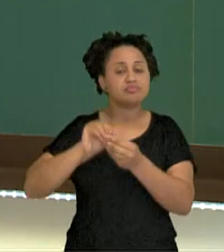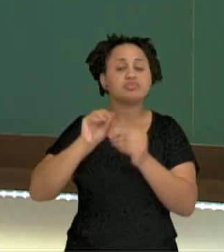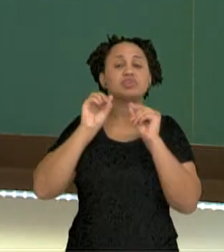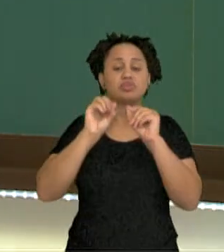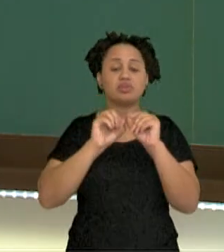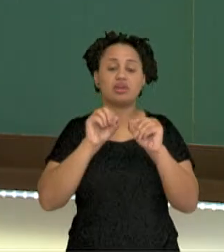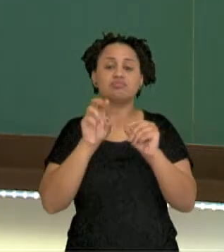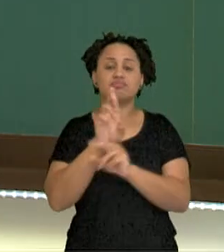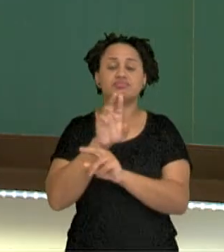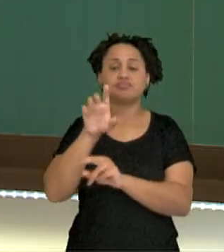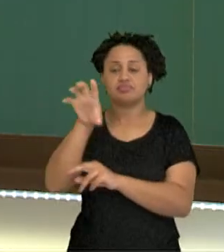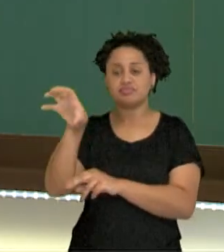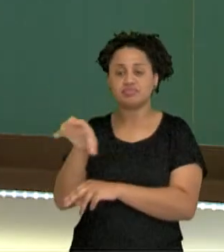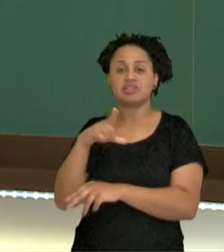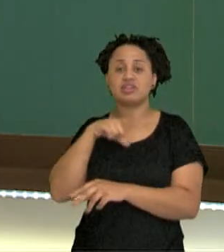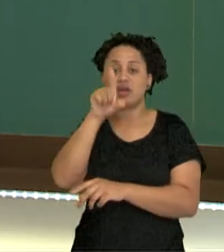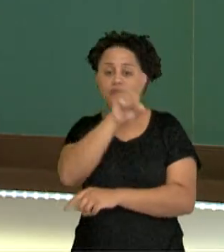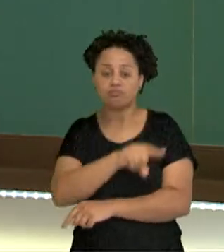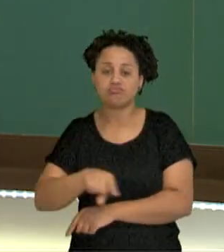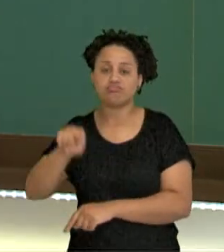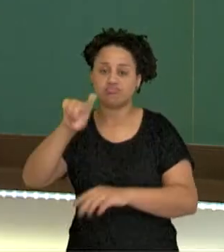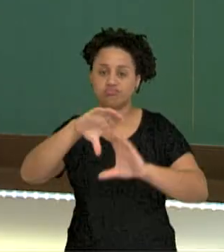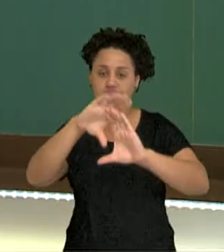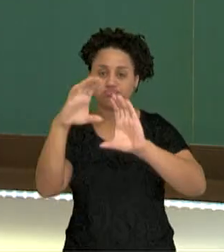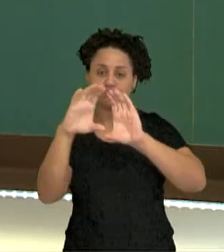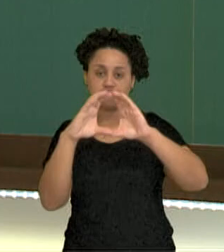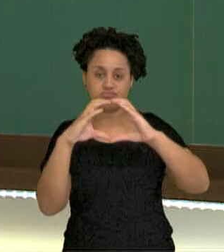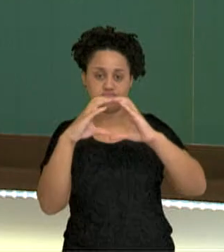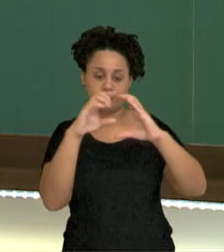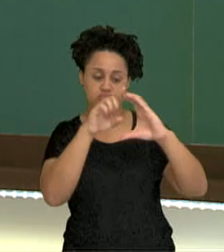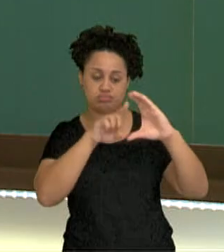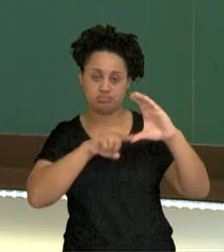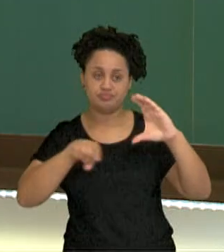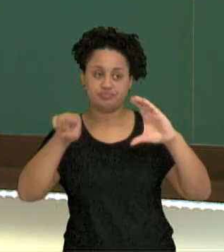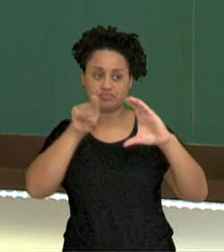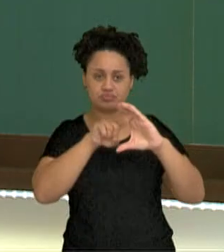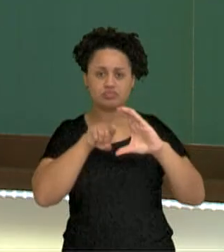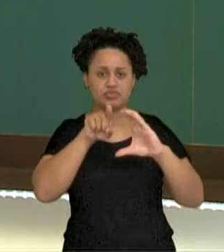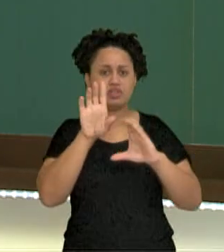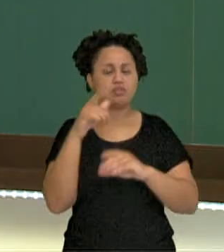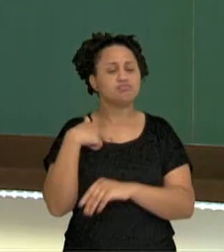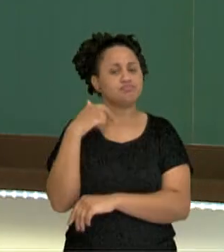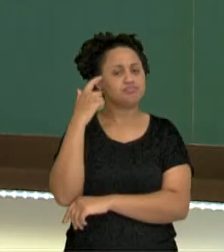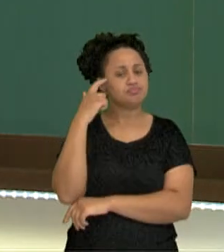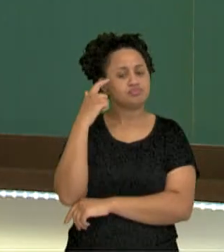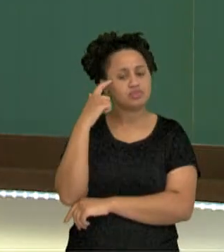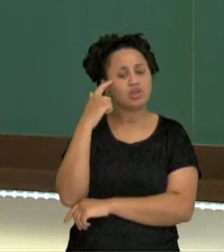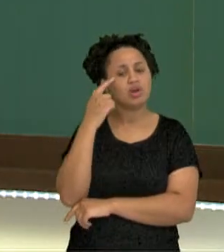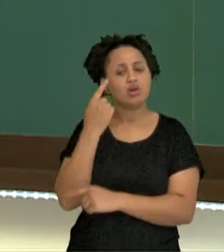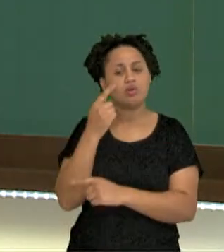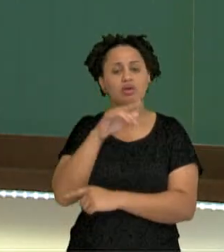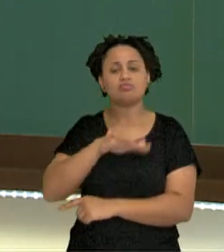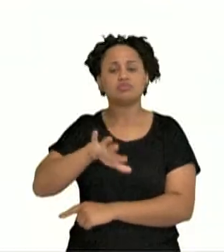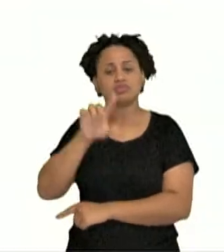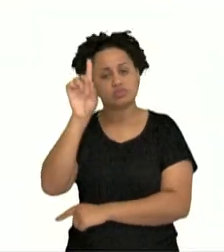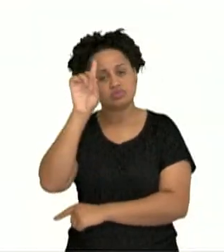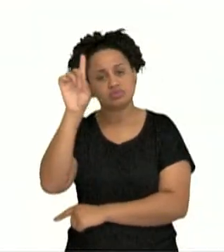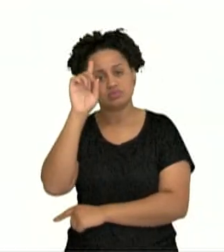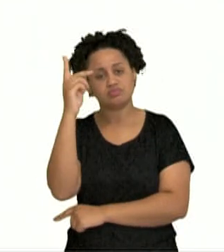relações na circunferência. Você já parou para pensar em qual situação do seu cotidiano você